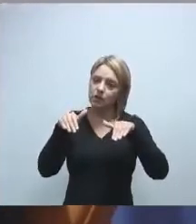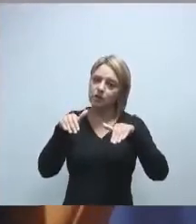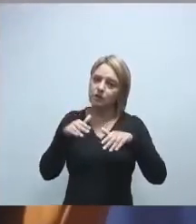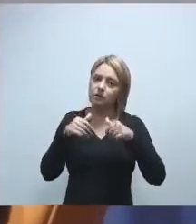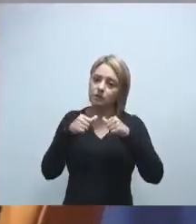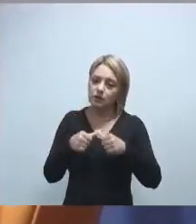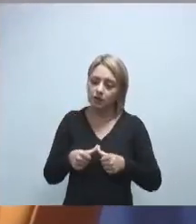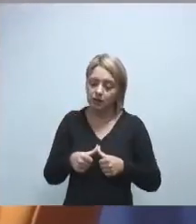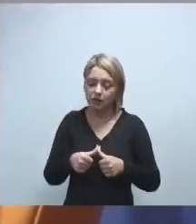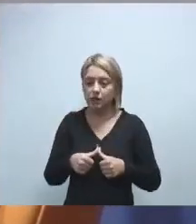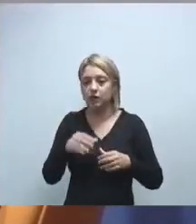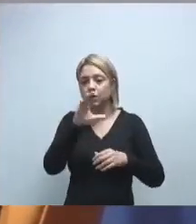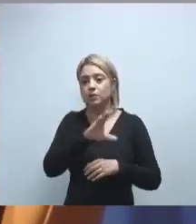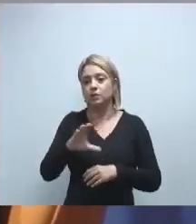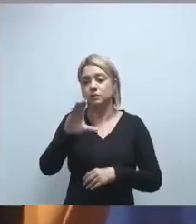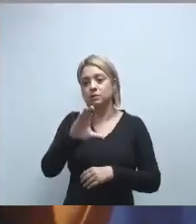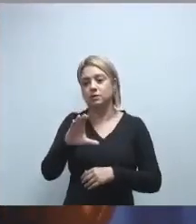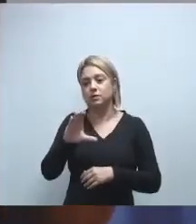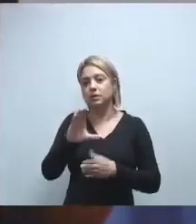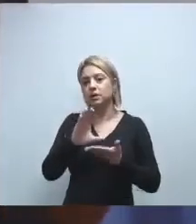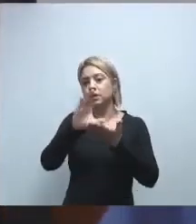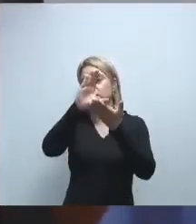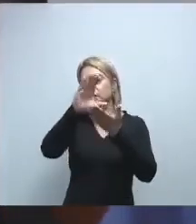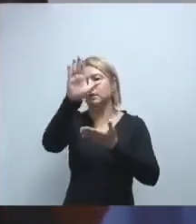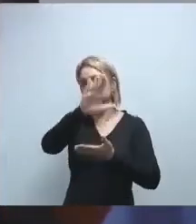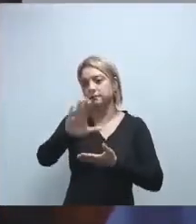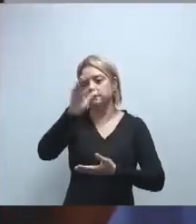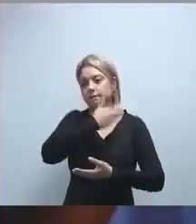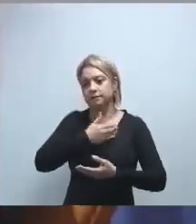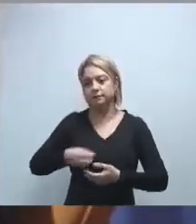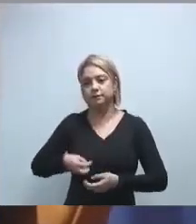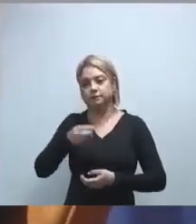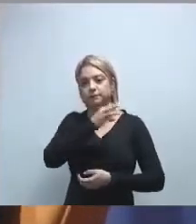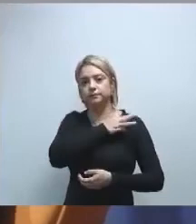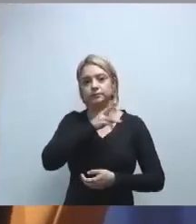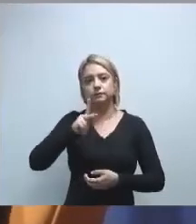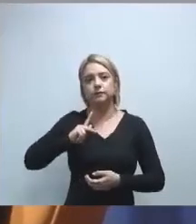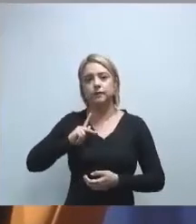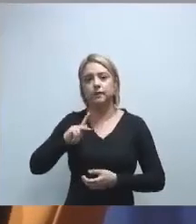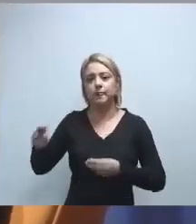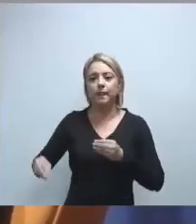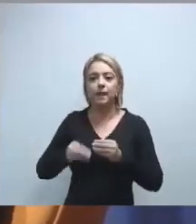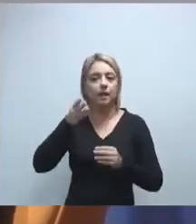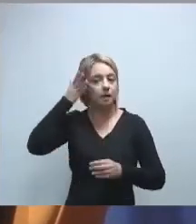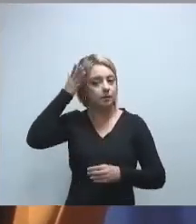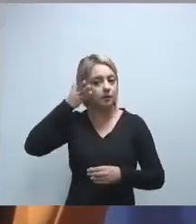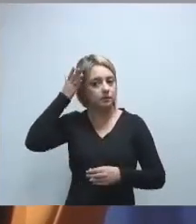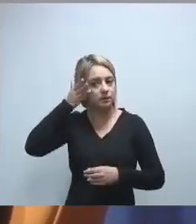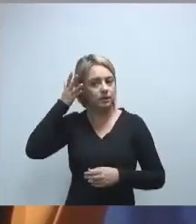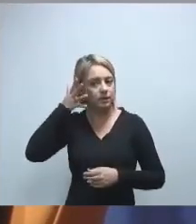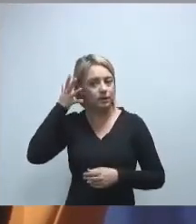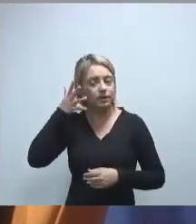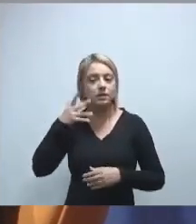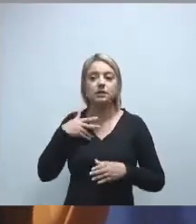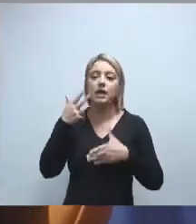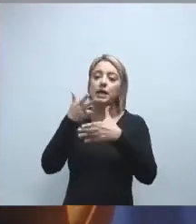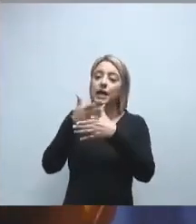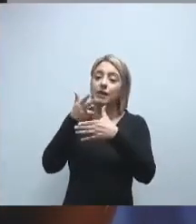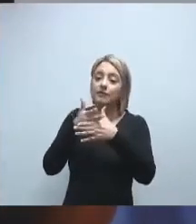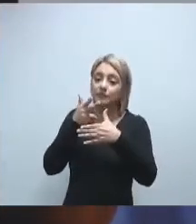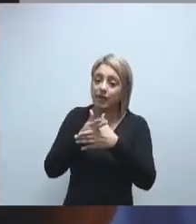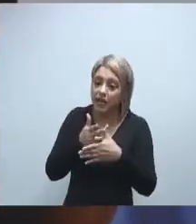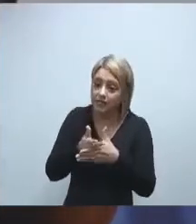parte do conselho nacional do ministério público o nosso agradecimento reitero a palestra foram todas elas gravadas